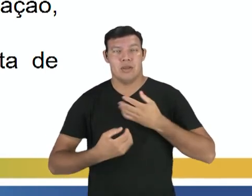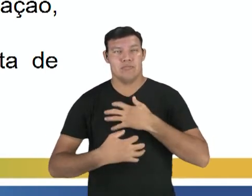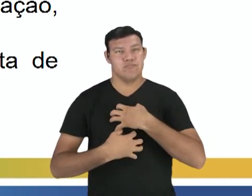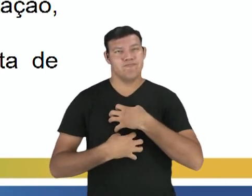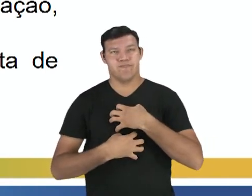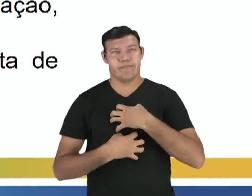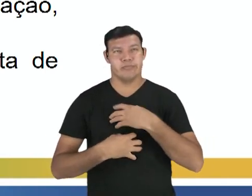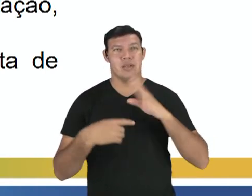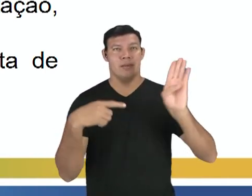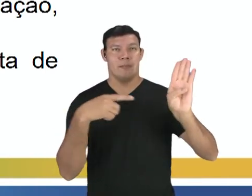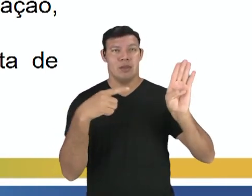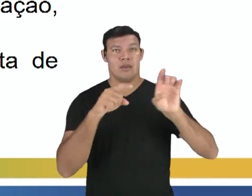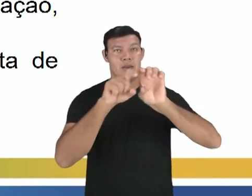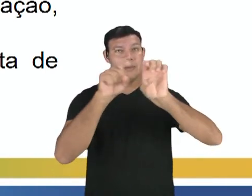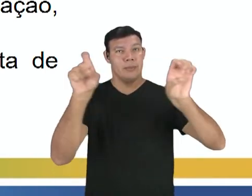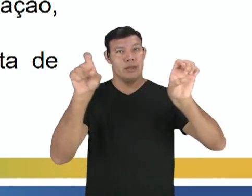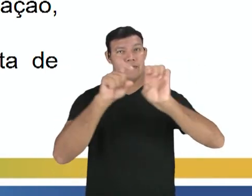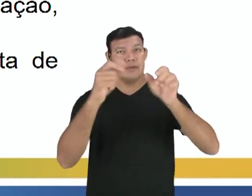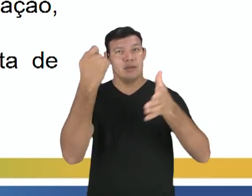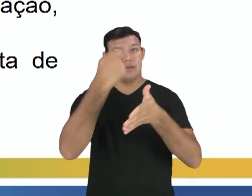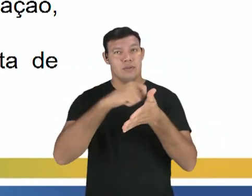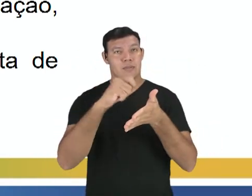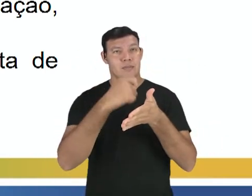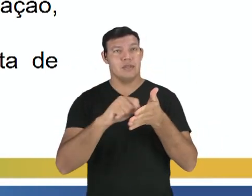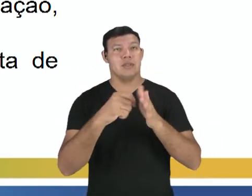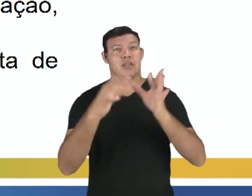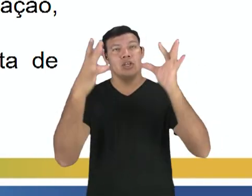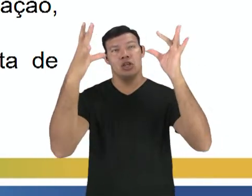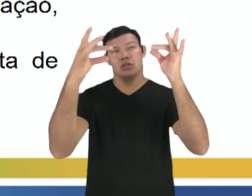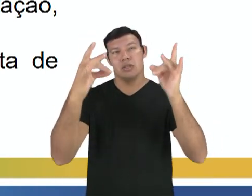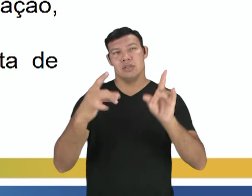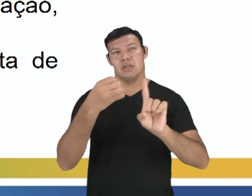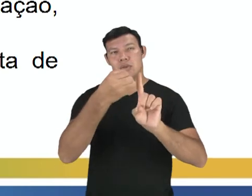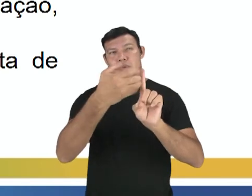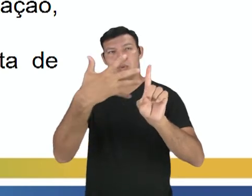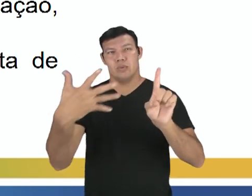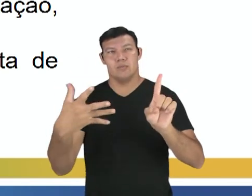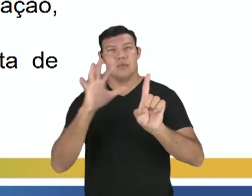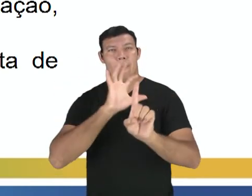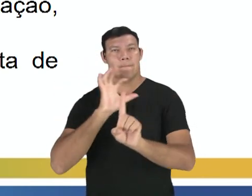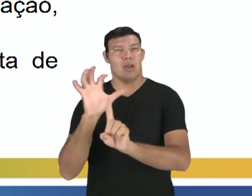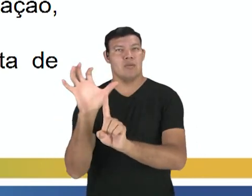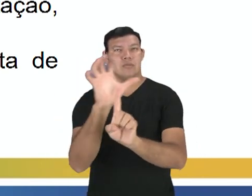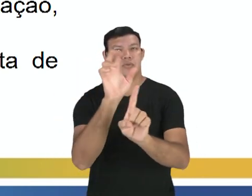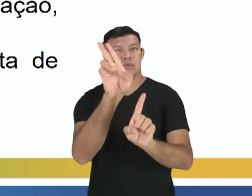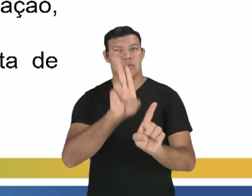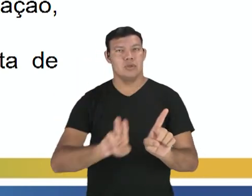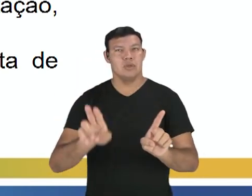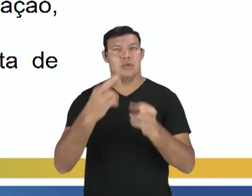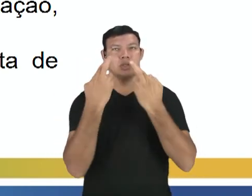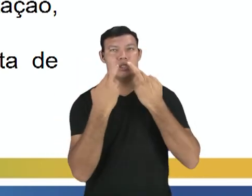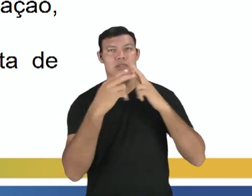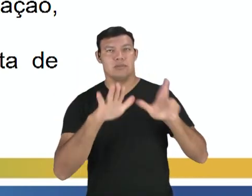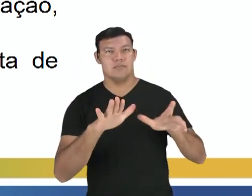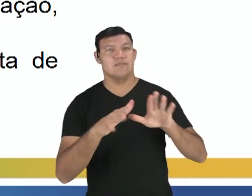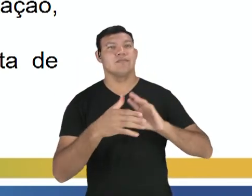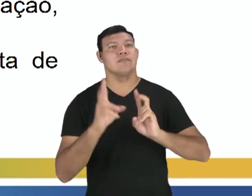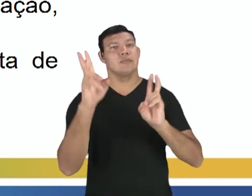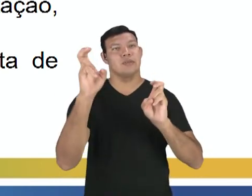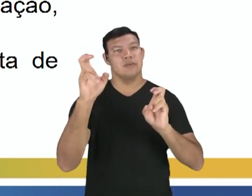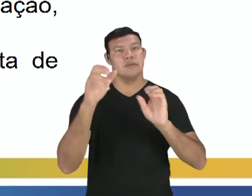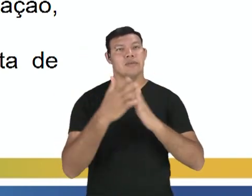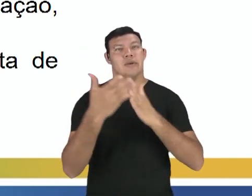argumentos persuasivos. E C. São partes em que o autor aponta a proposta de intervenção.